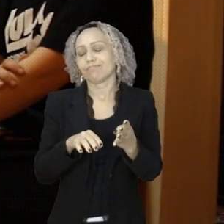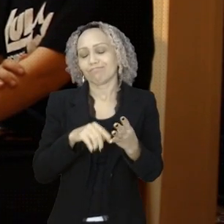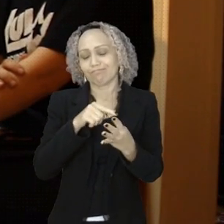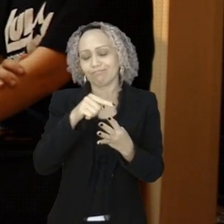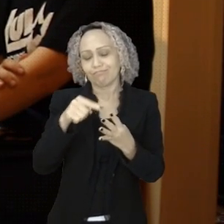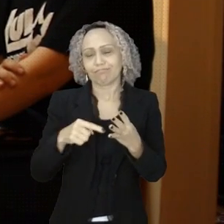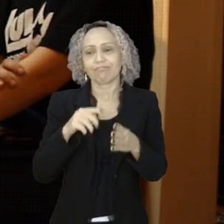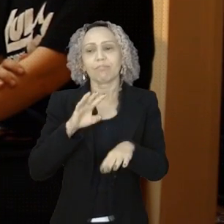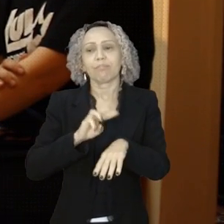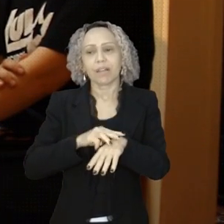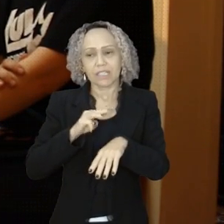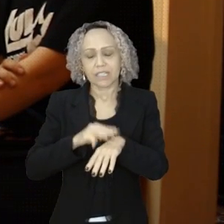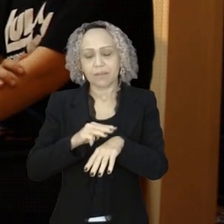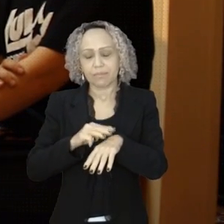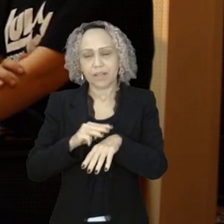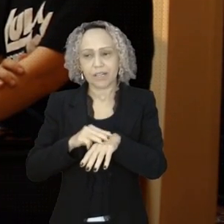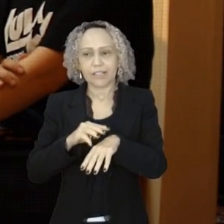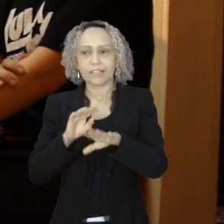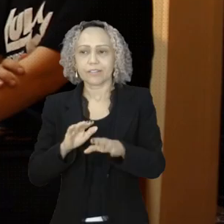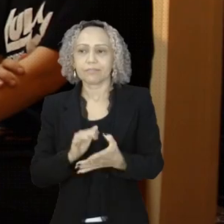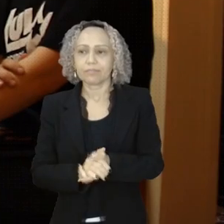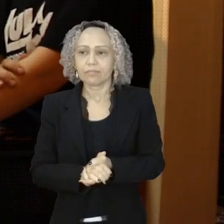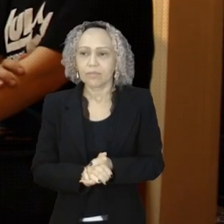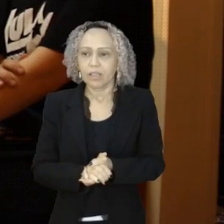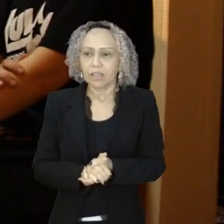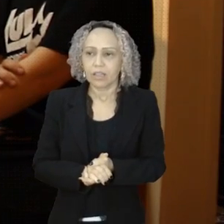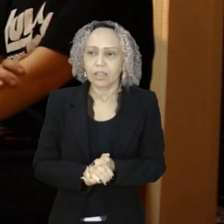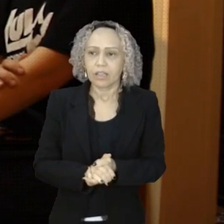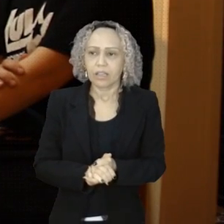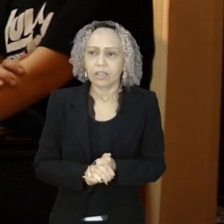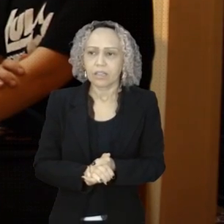E lia bem os mapas,